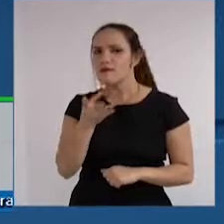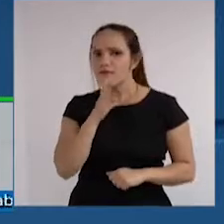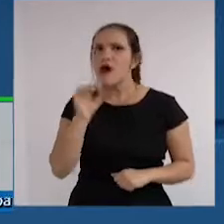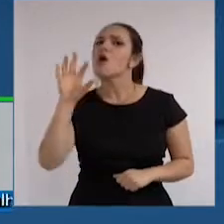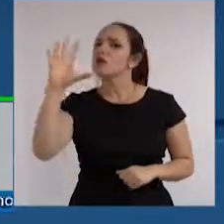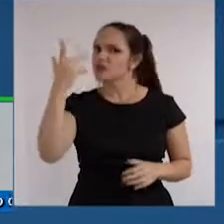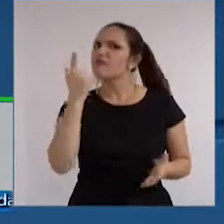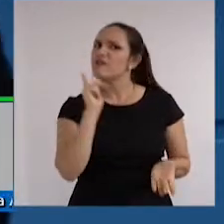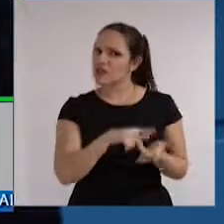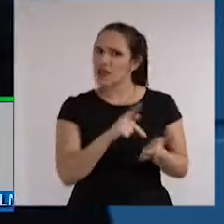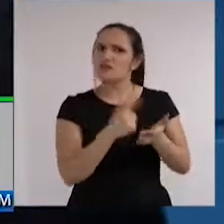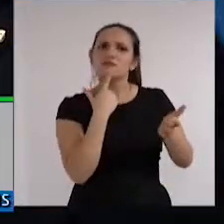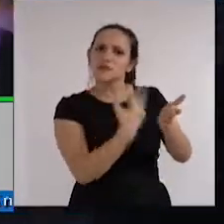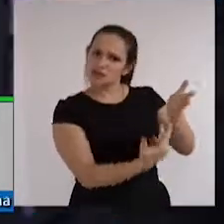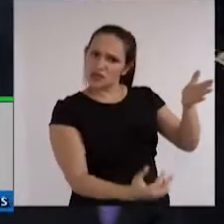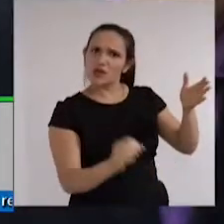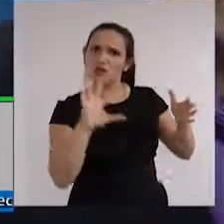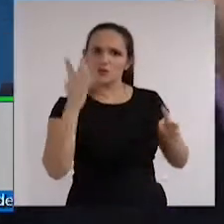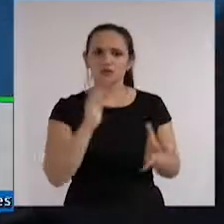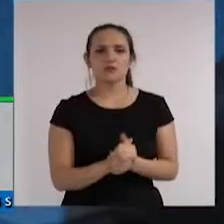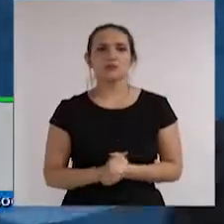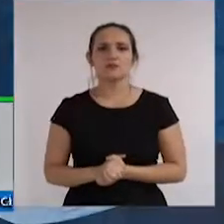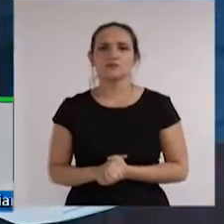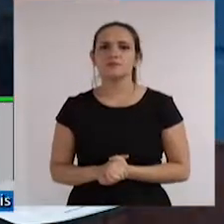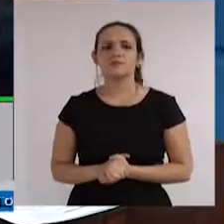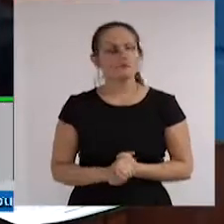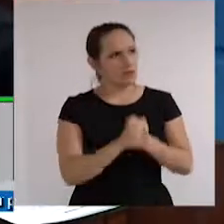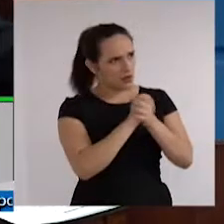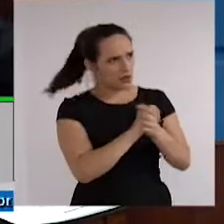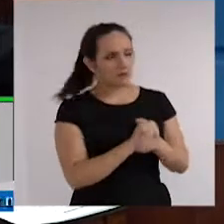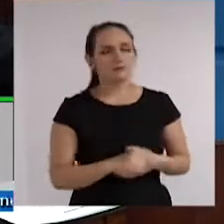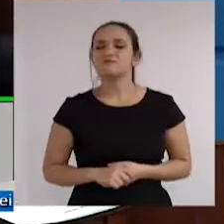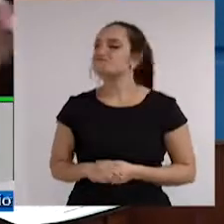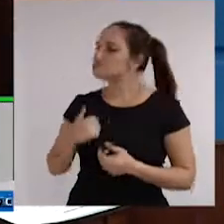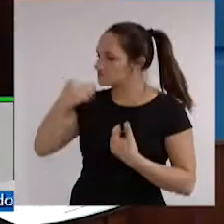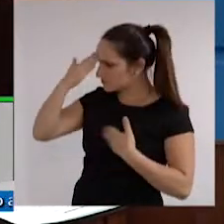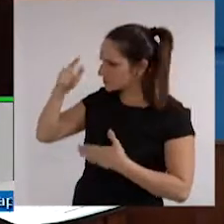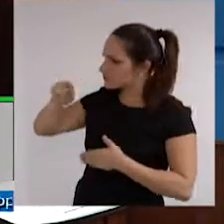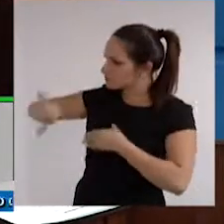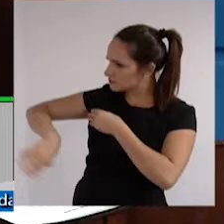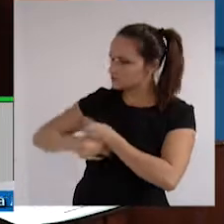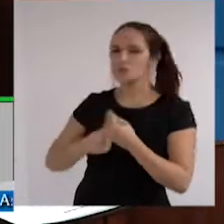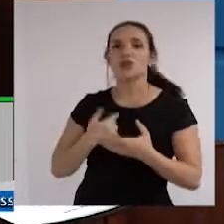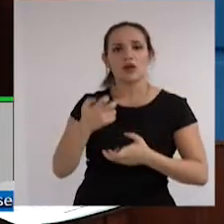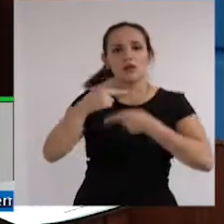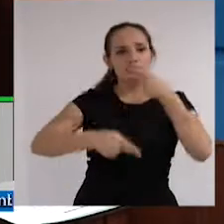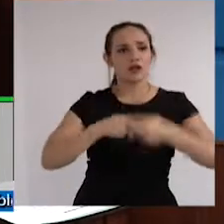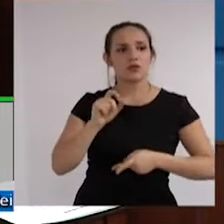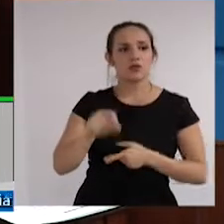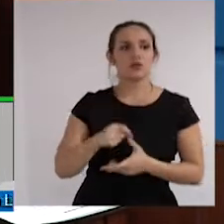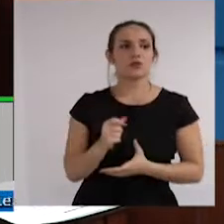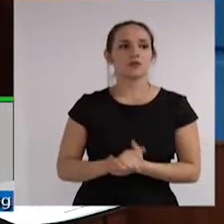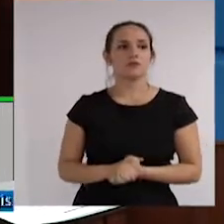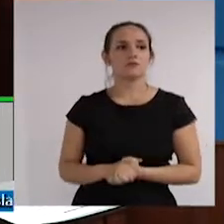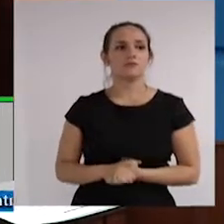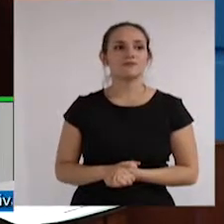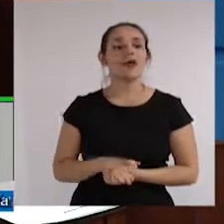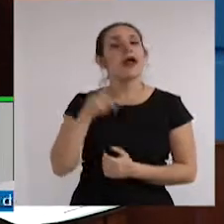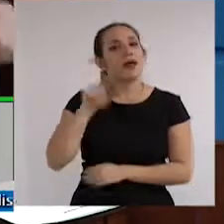pode ser esquecida. Parabéns. Eu agradeço a parte de Vossa Excelência e quero dizer que